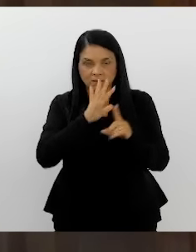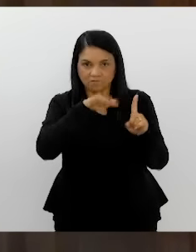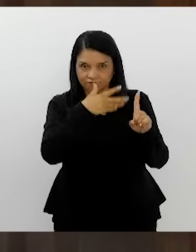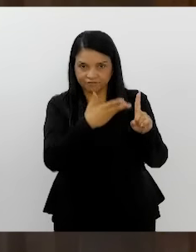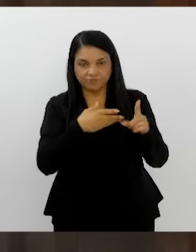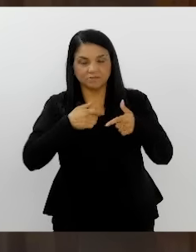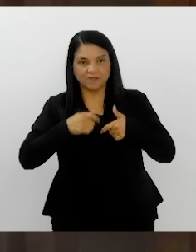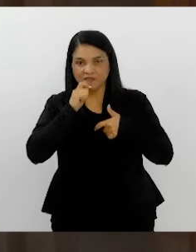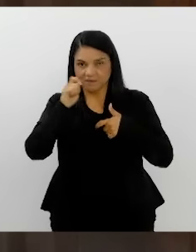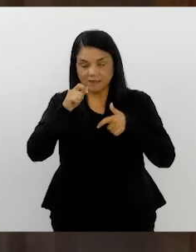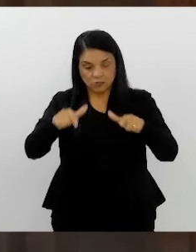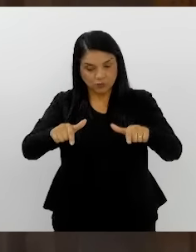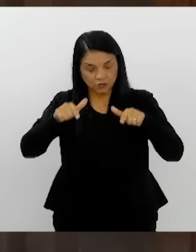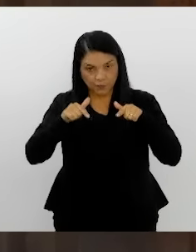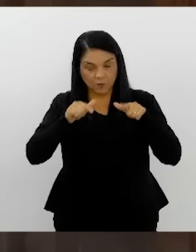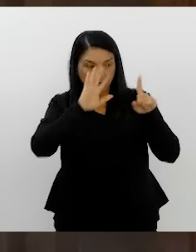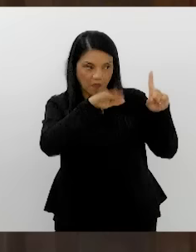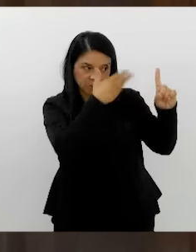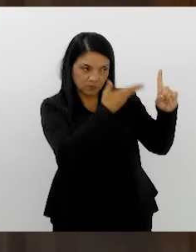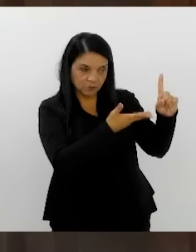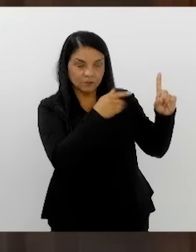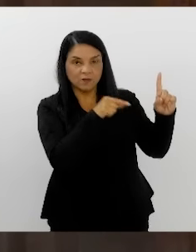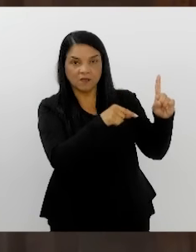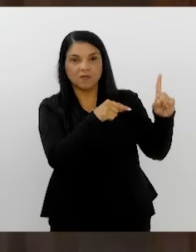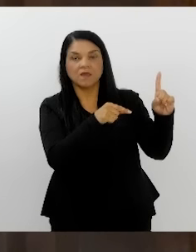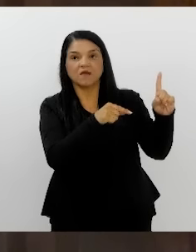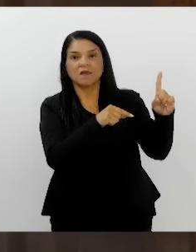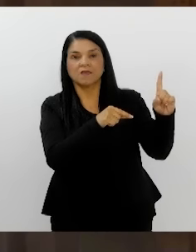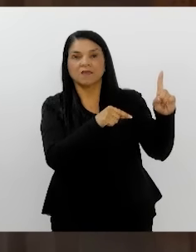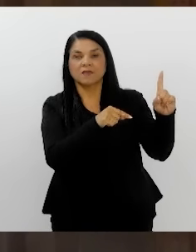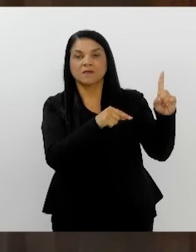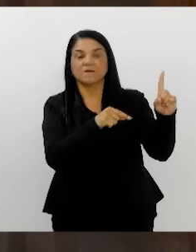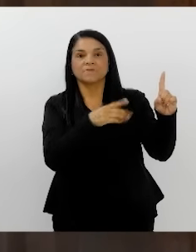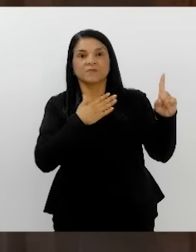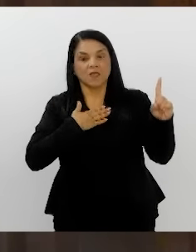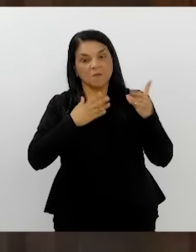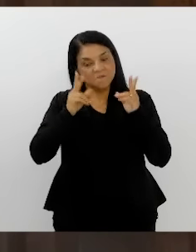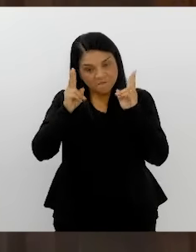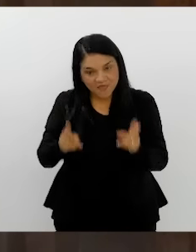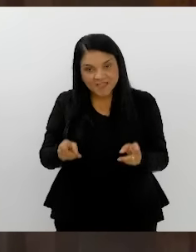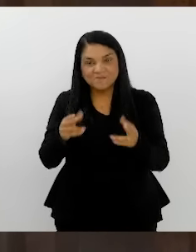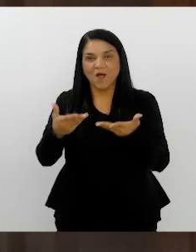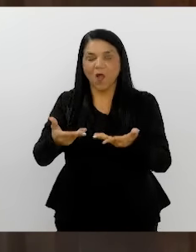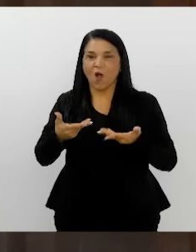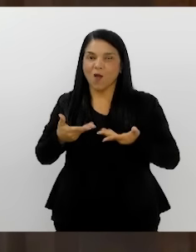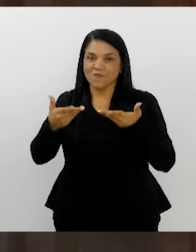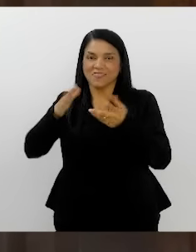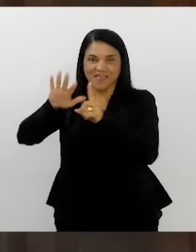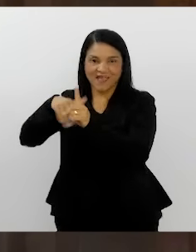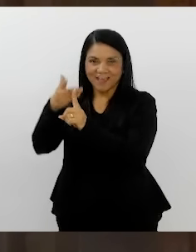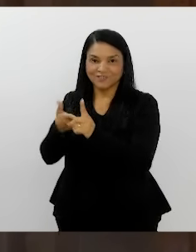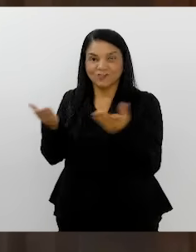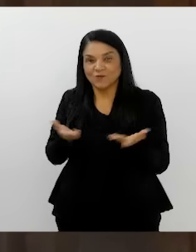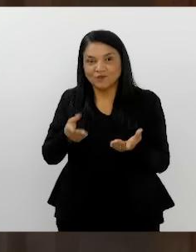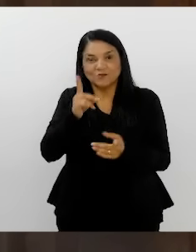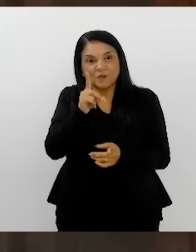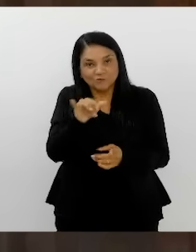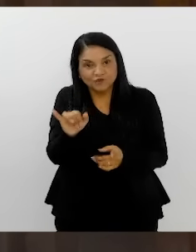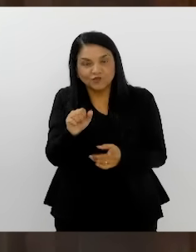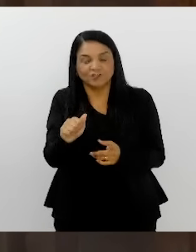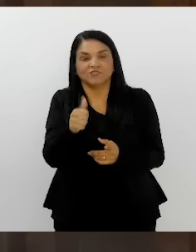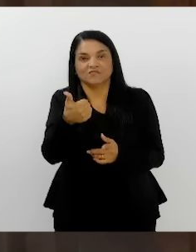diploma à Vossa Reverendíssima, devido à homenagem que receberei na mesma data, hoje, 19 de agosto do ano